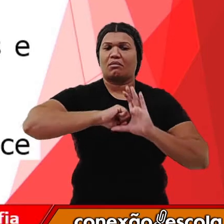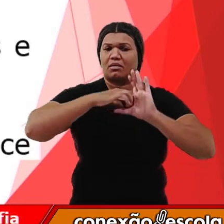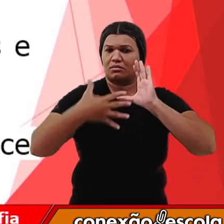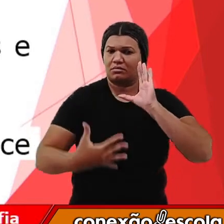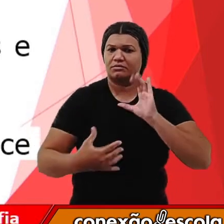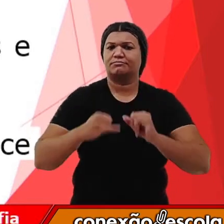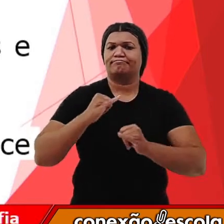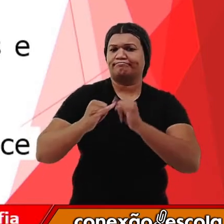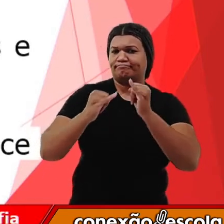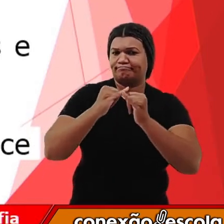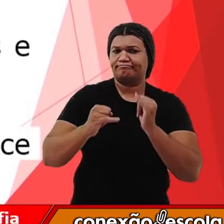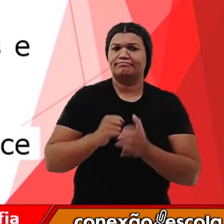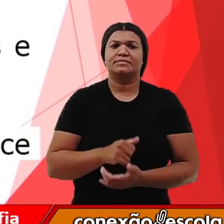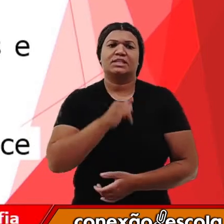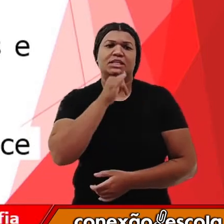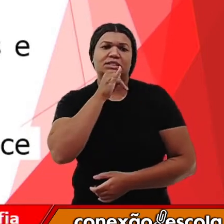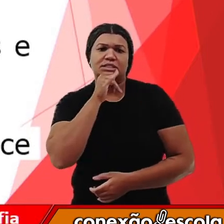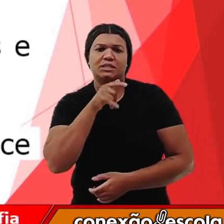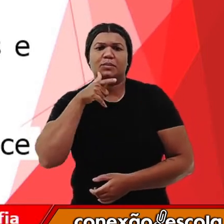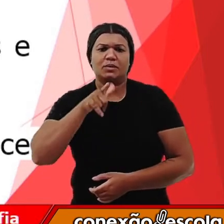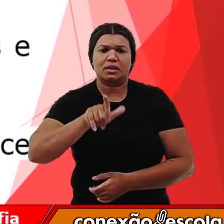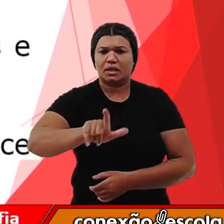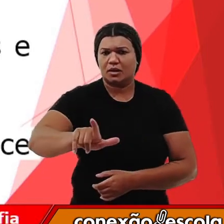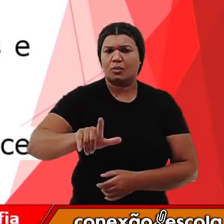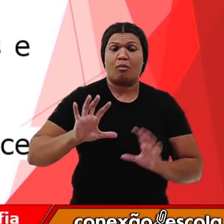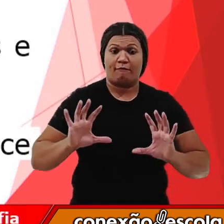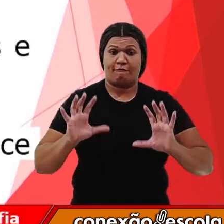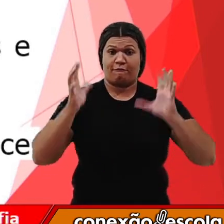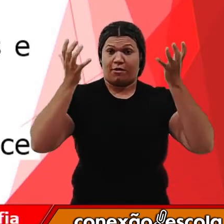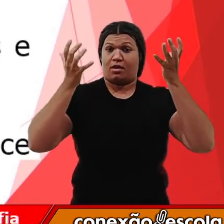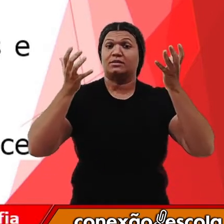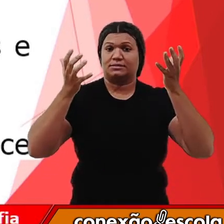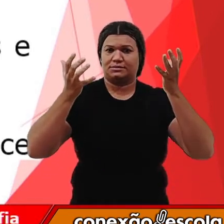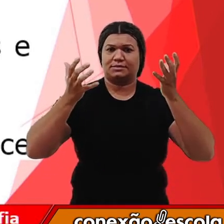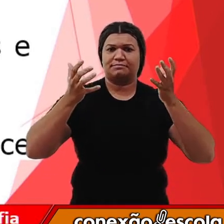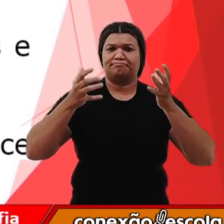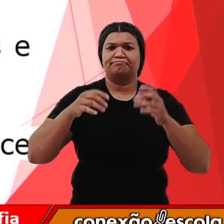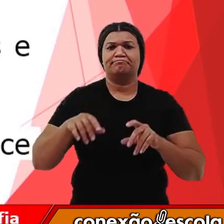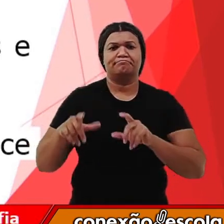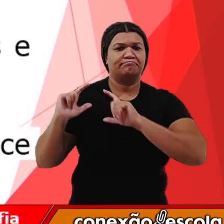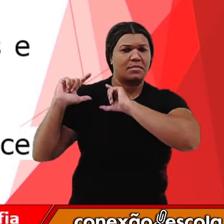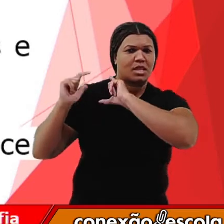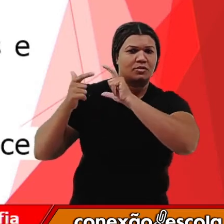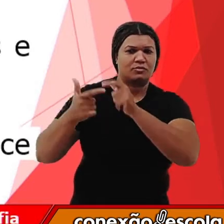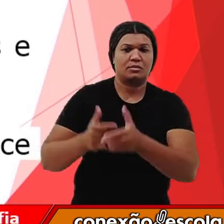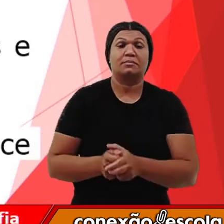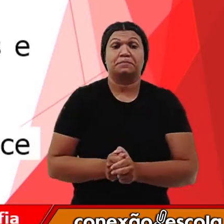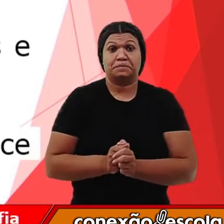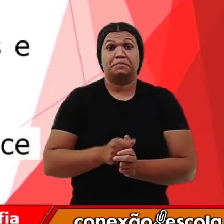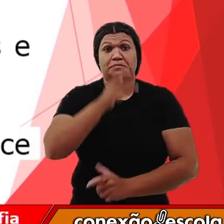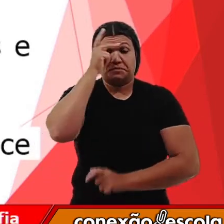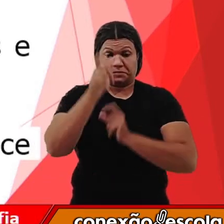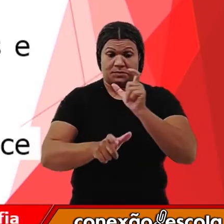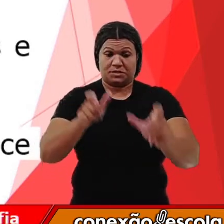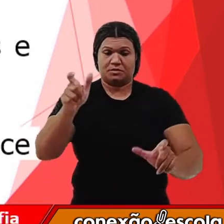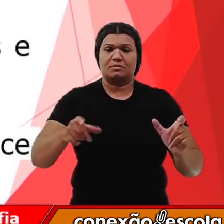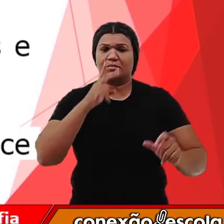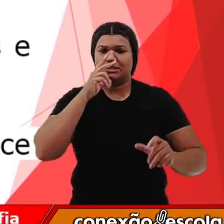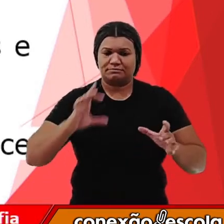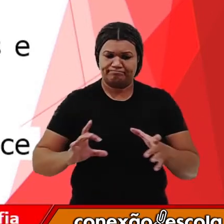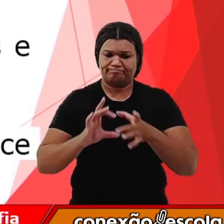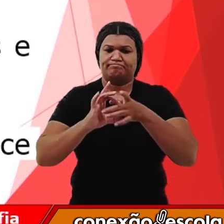comuns, como, por exemplo, idiomas, festas típicas. E essas pessoas, elas estão ligadas por um sentimento